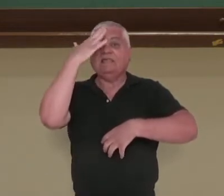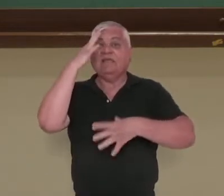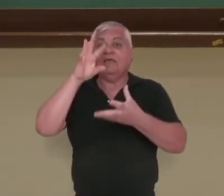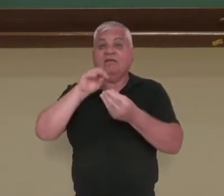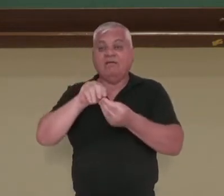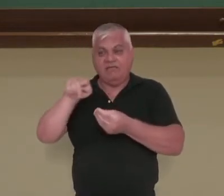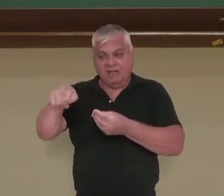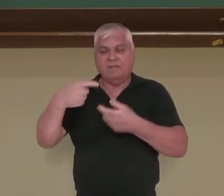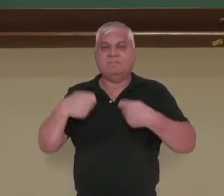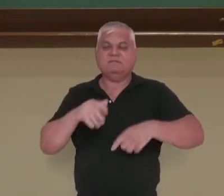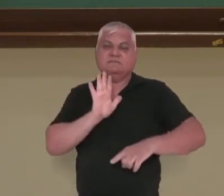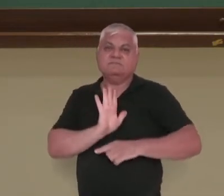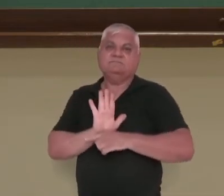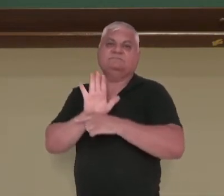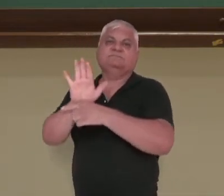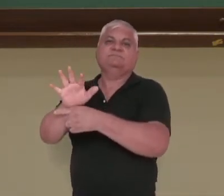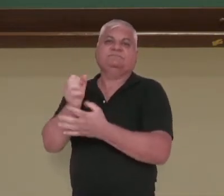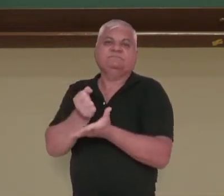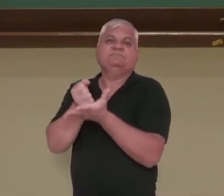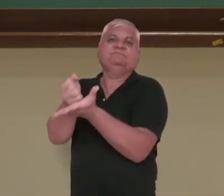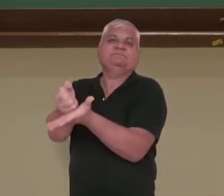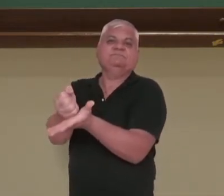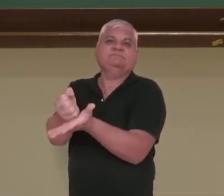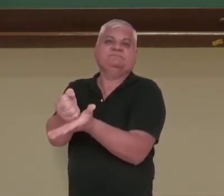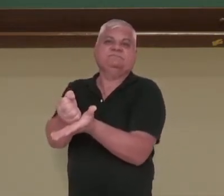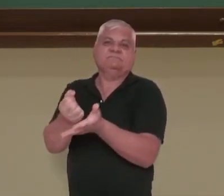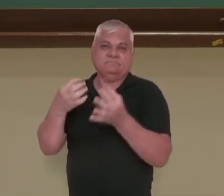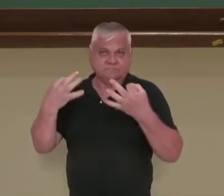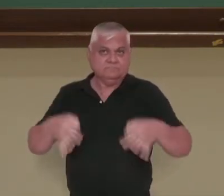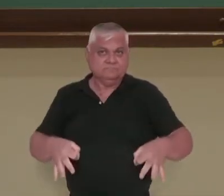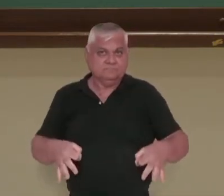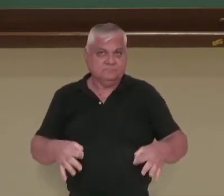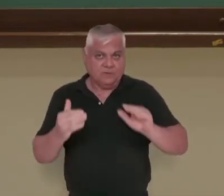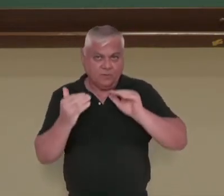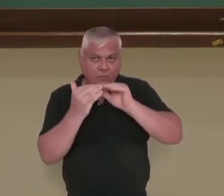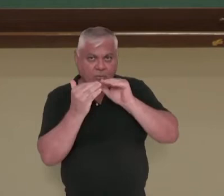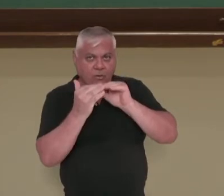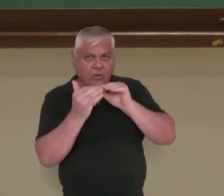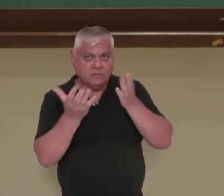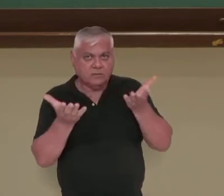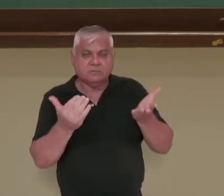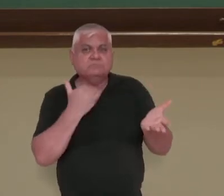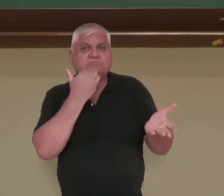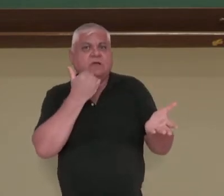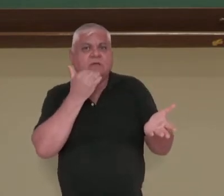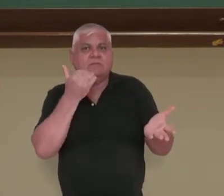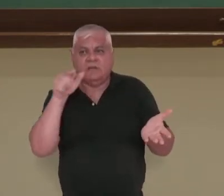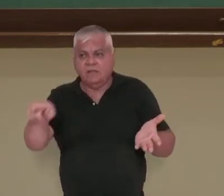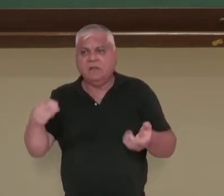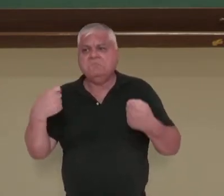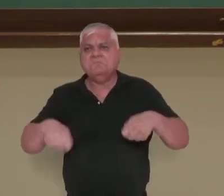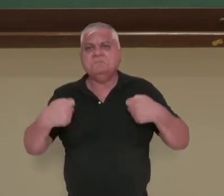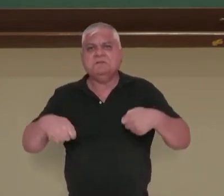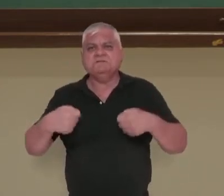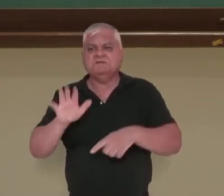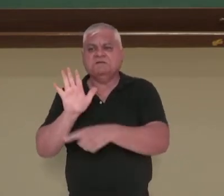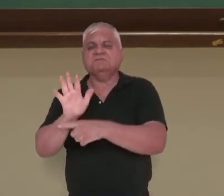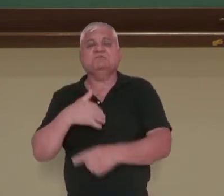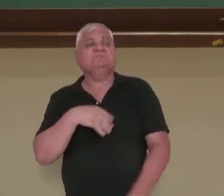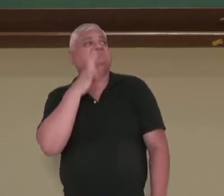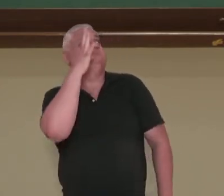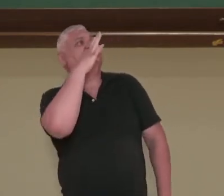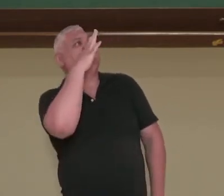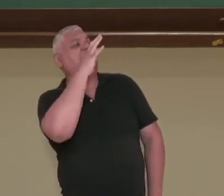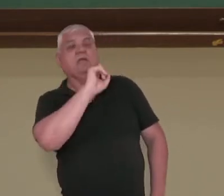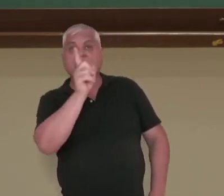de você. E daí se colocar para agir, não é mesmo? Não adianta eu entender que o outro está precisando de mim e entender o que